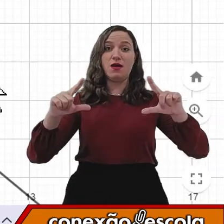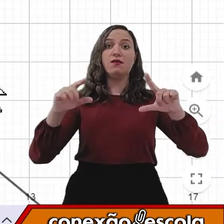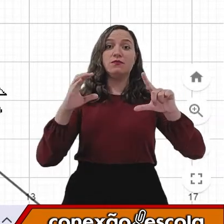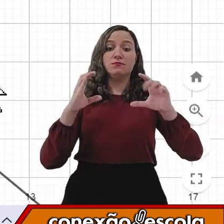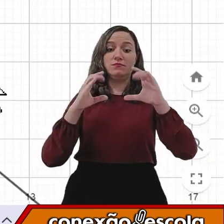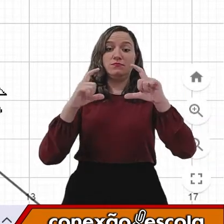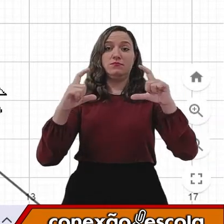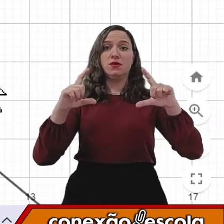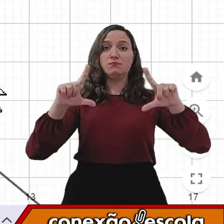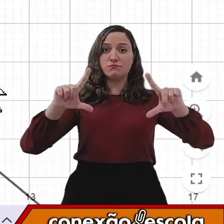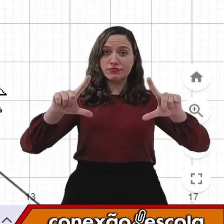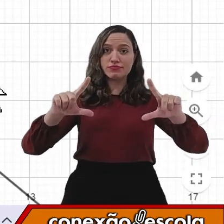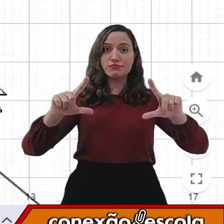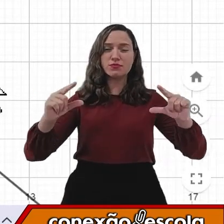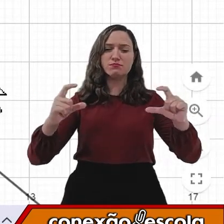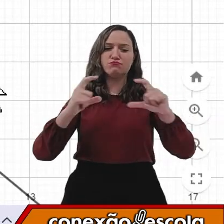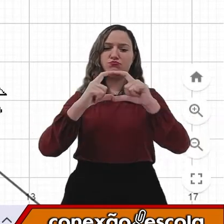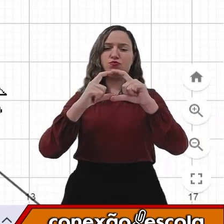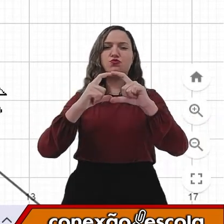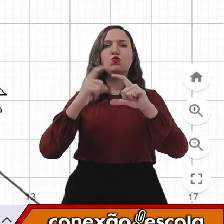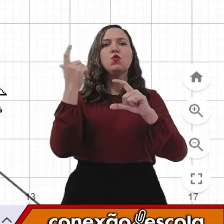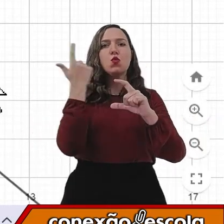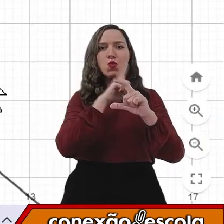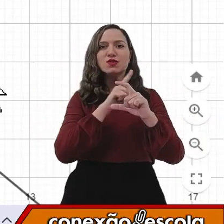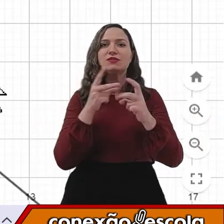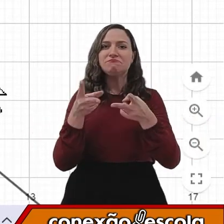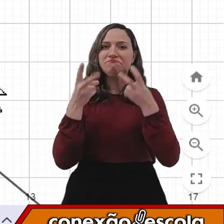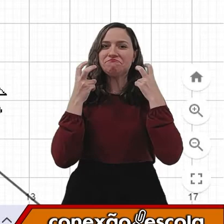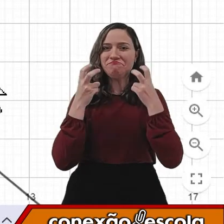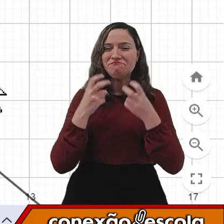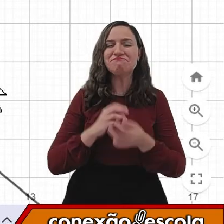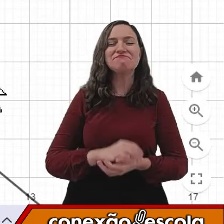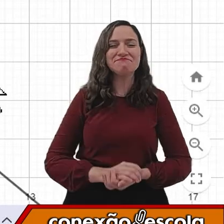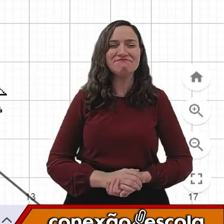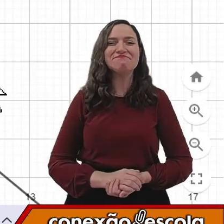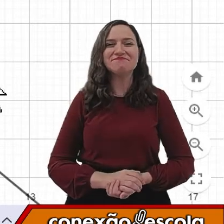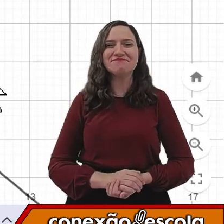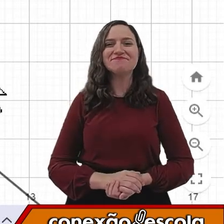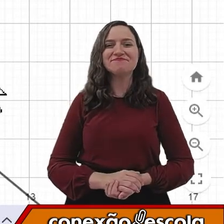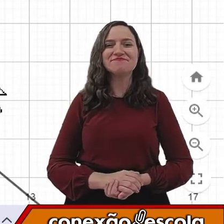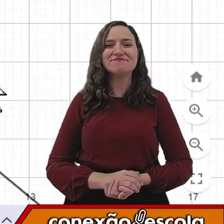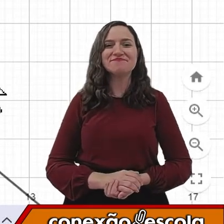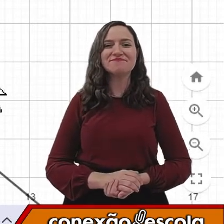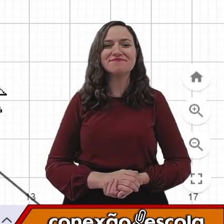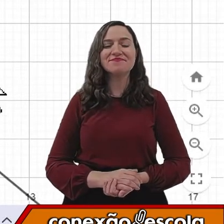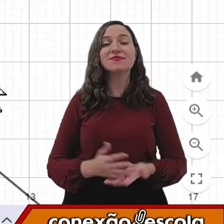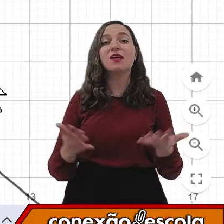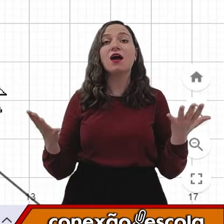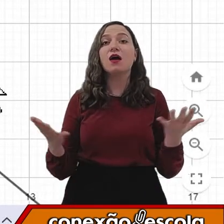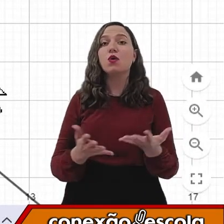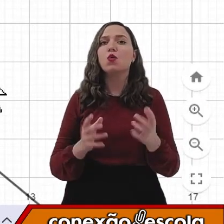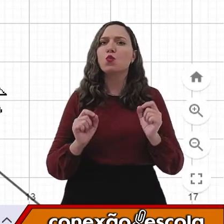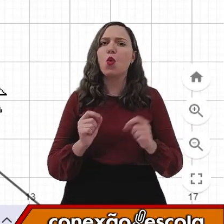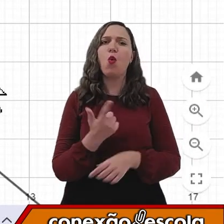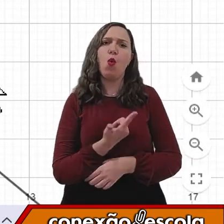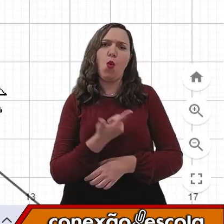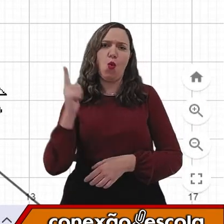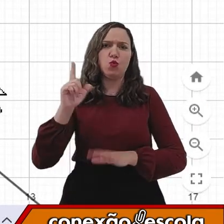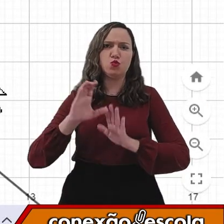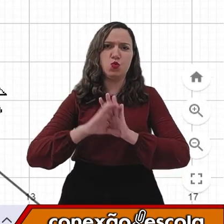uma circunferência dentro do triângulo. Agora, nós vamos ver outro